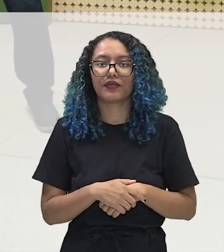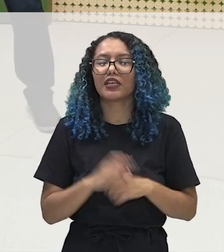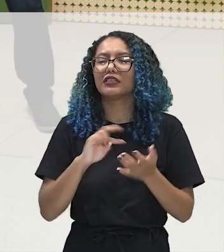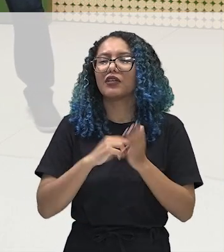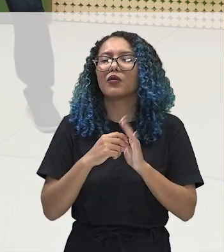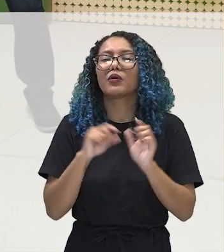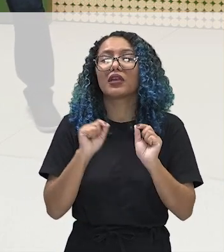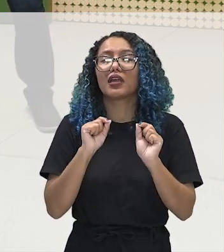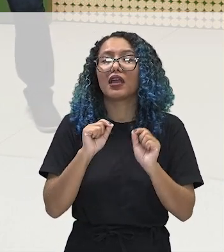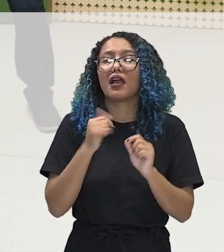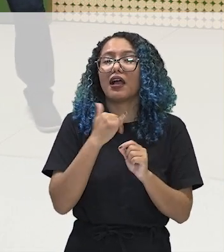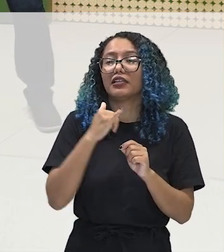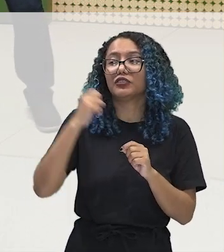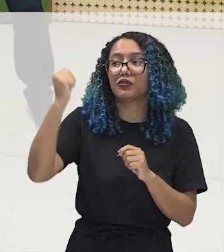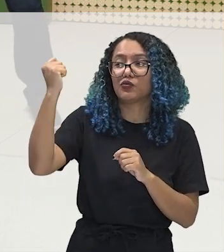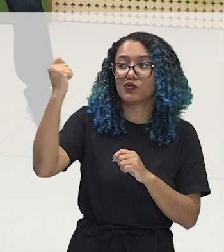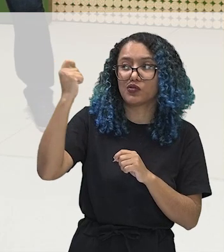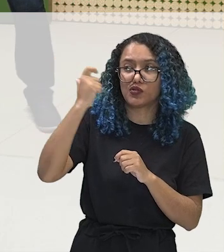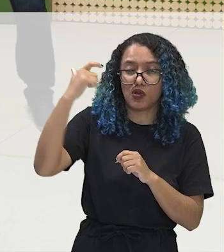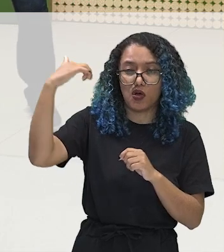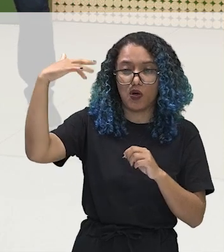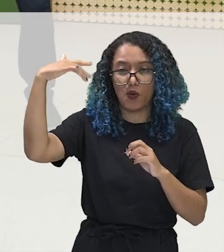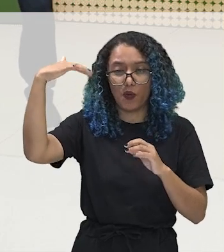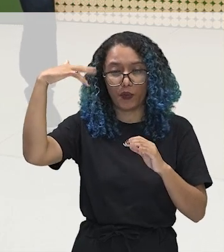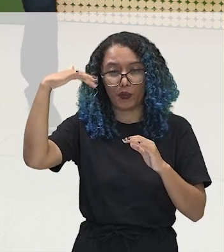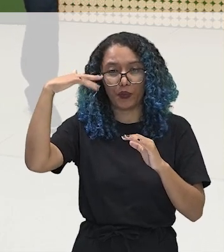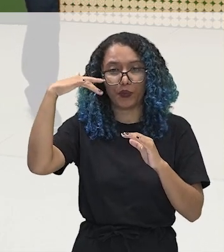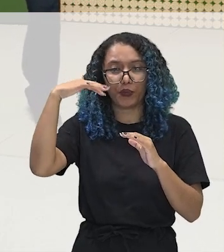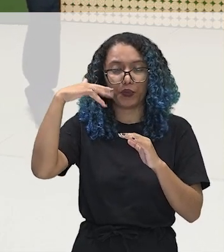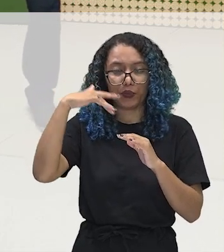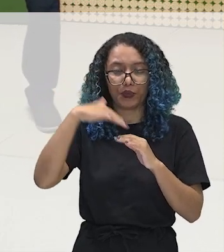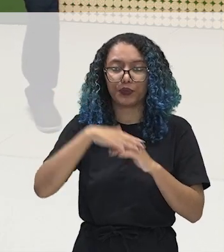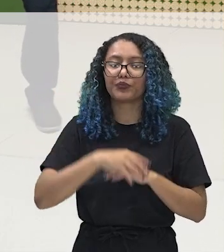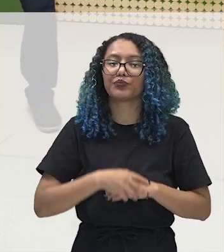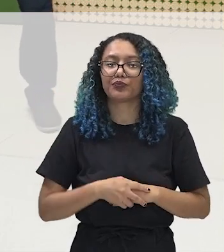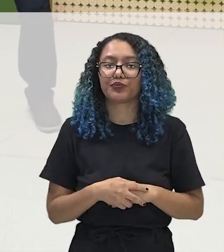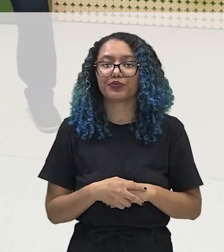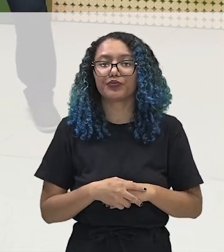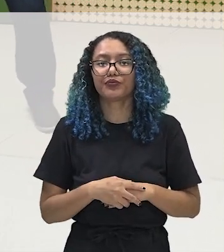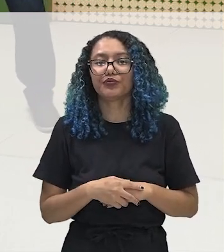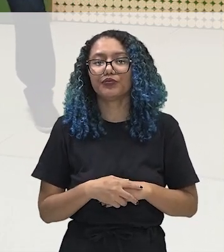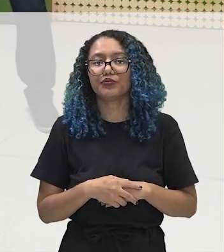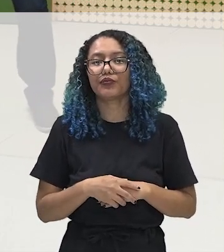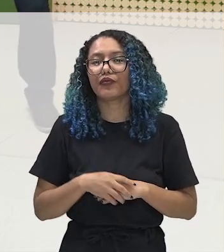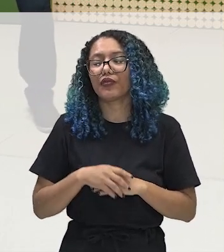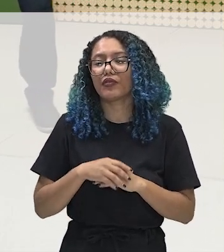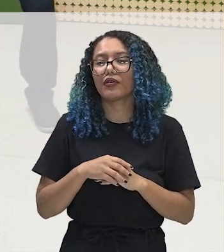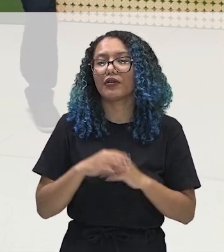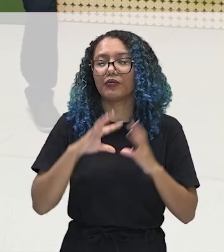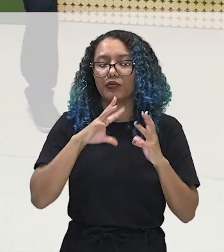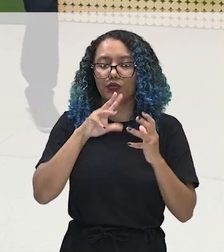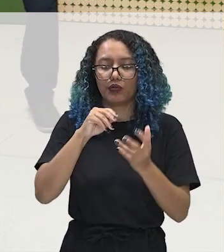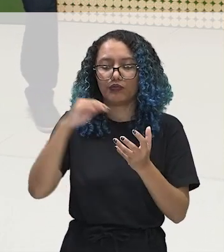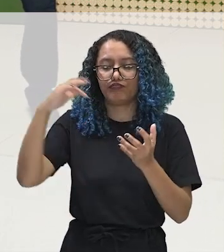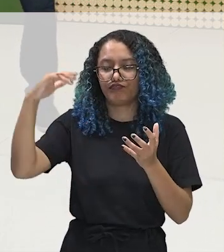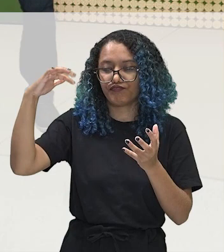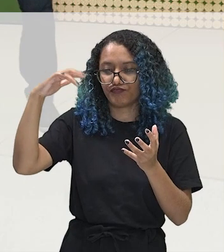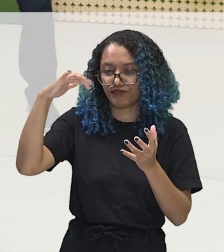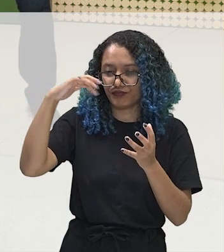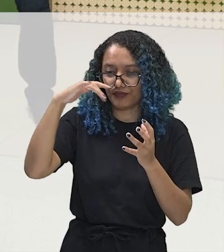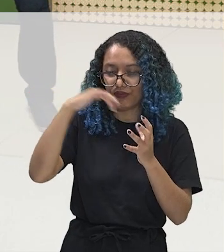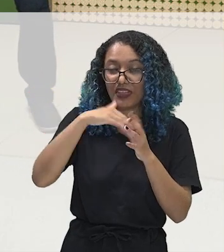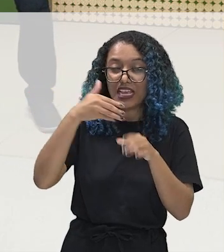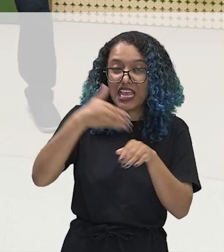nossa energia solar que vem através de ondas eletromagnéticas, elas adentram na